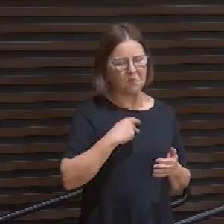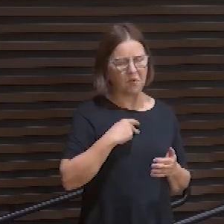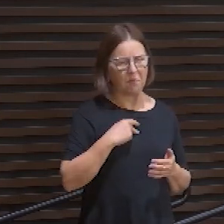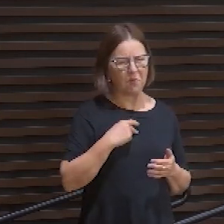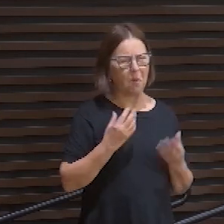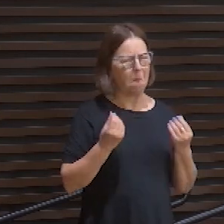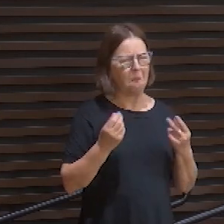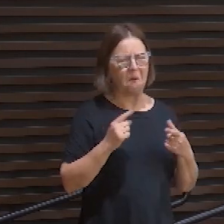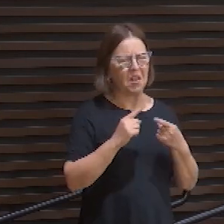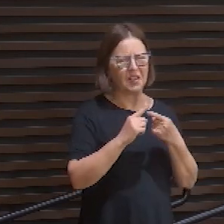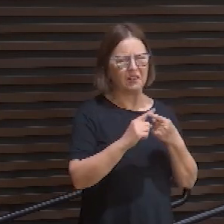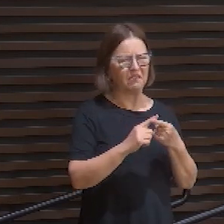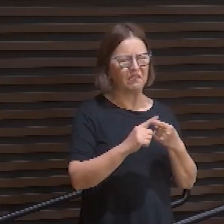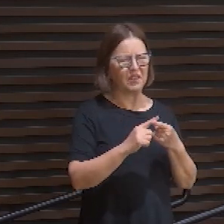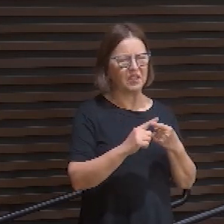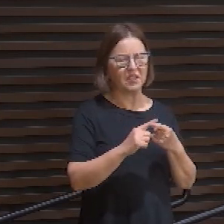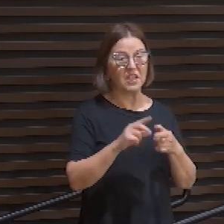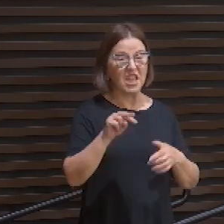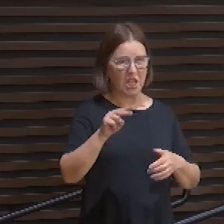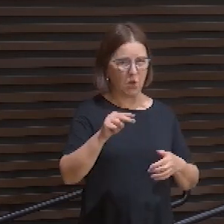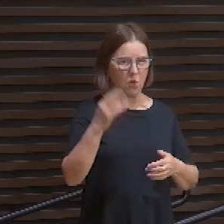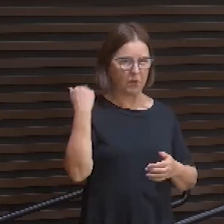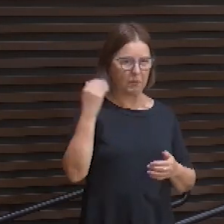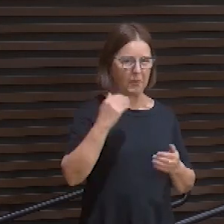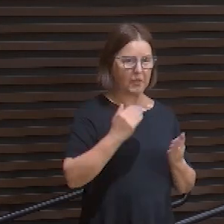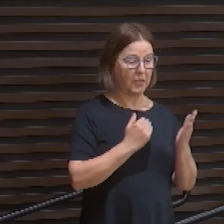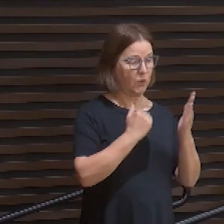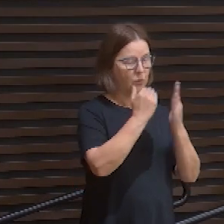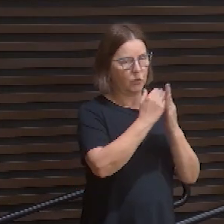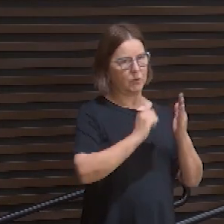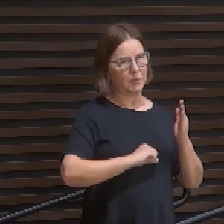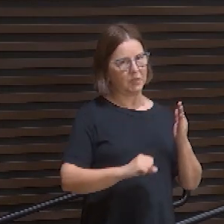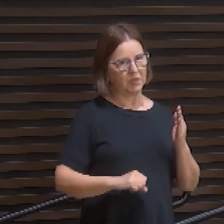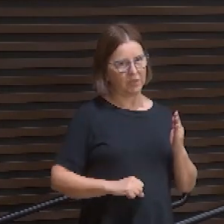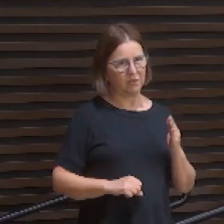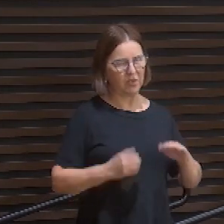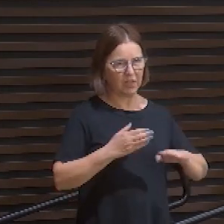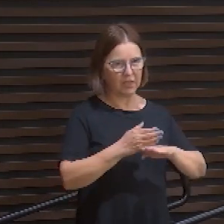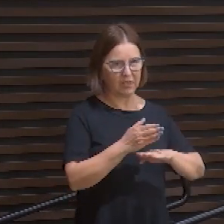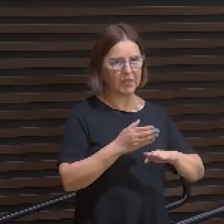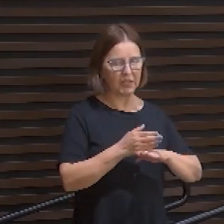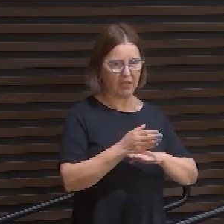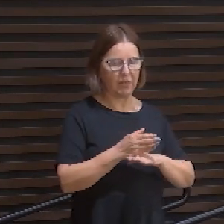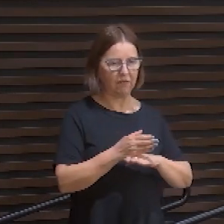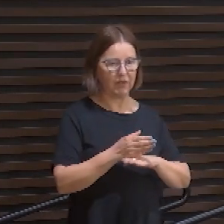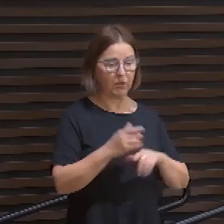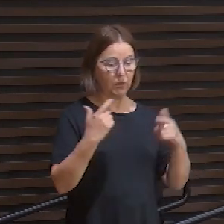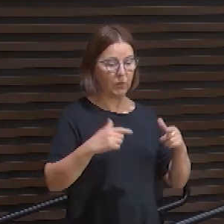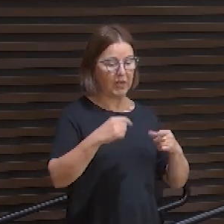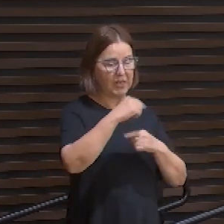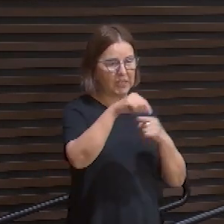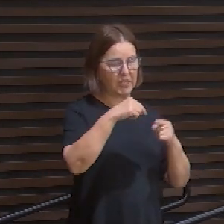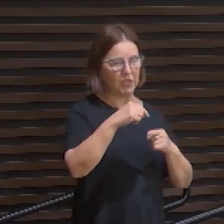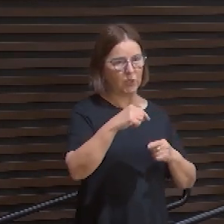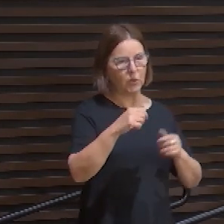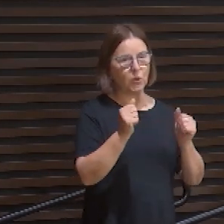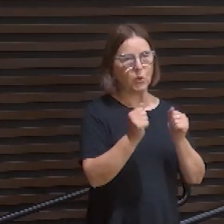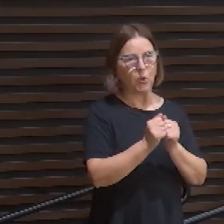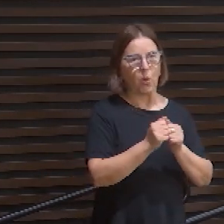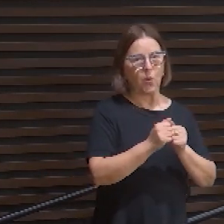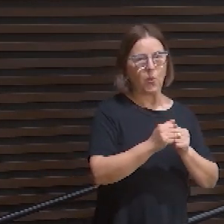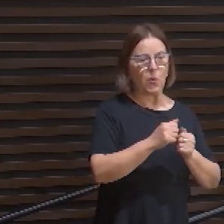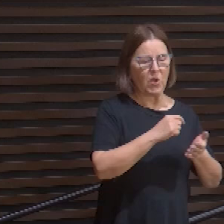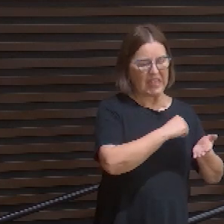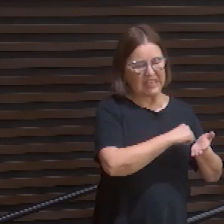sumo sacerdote cada ano entra no Santo dos Santos, com sangue alheio.